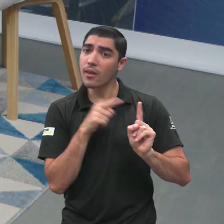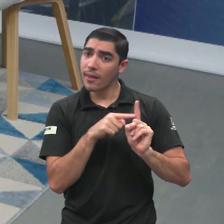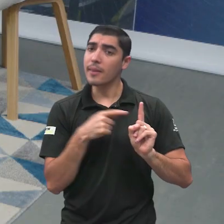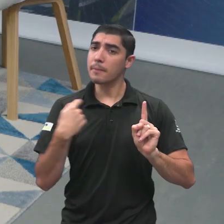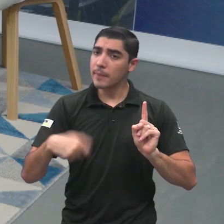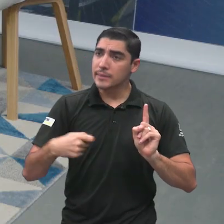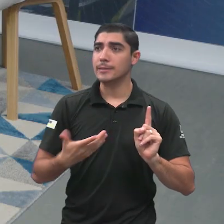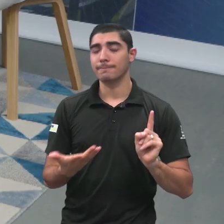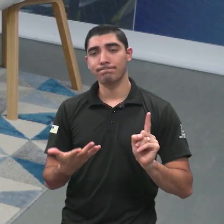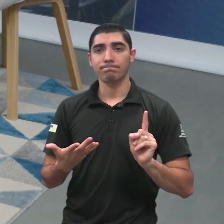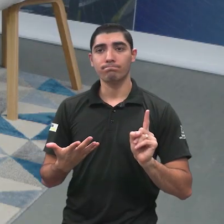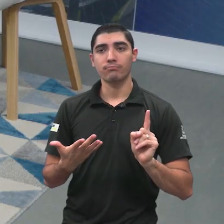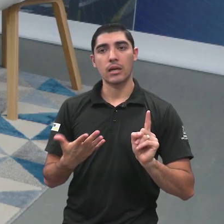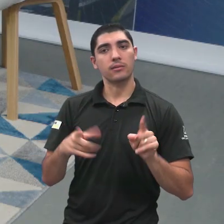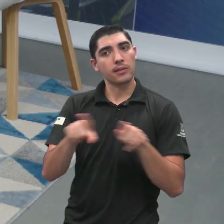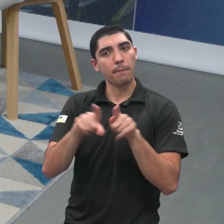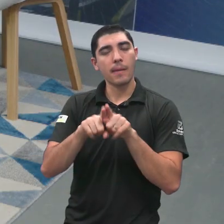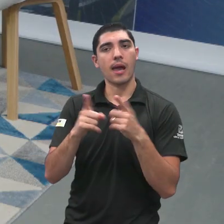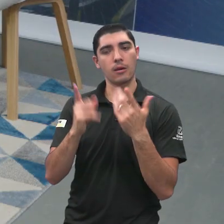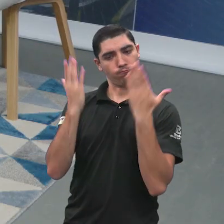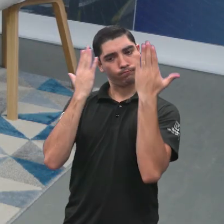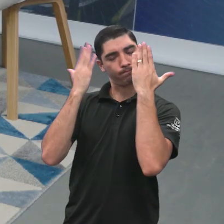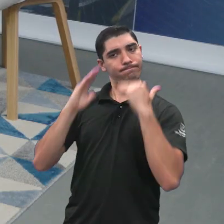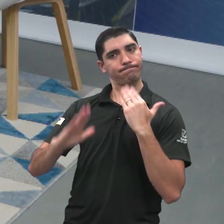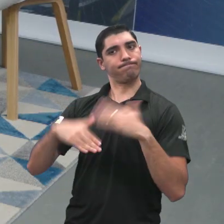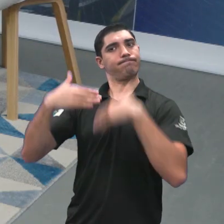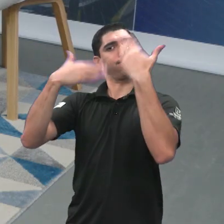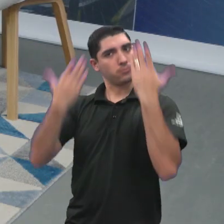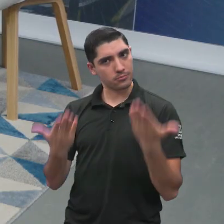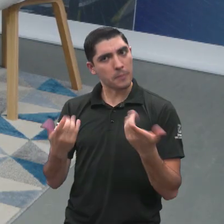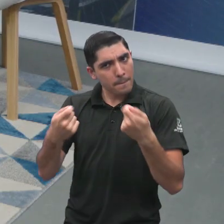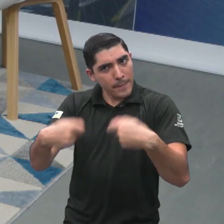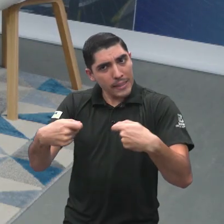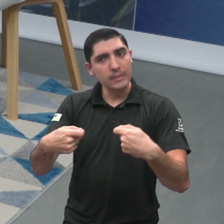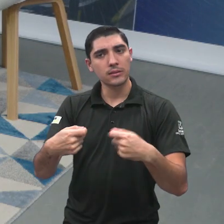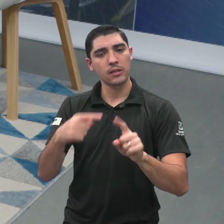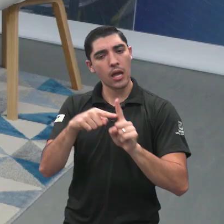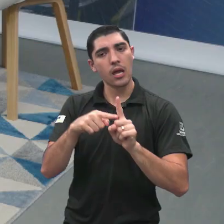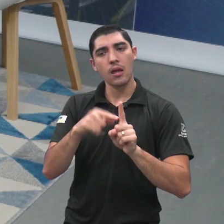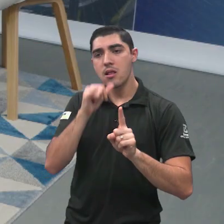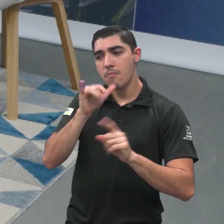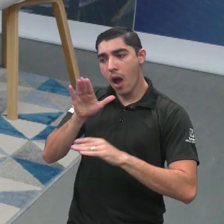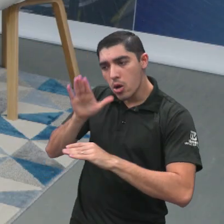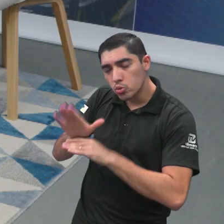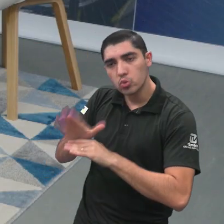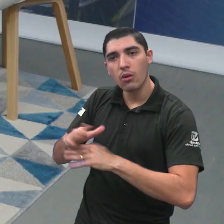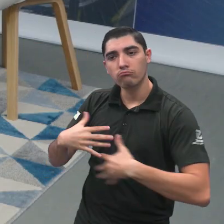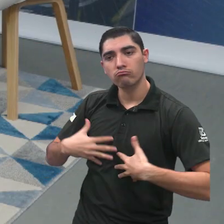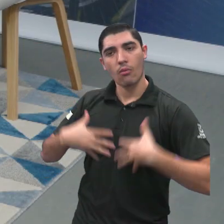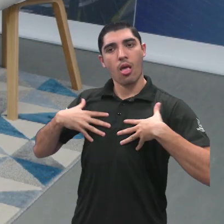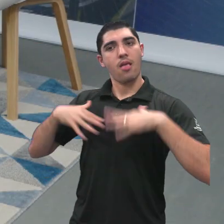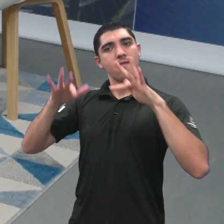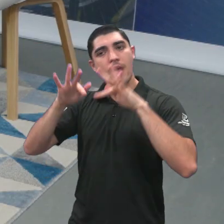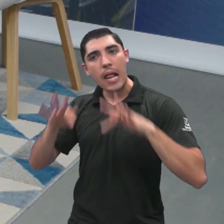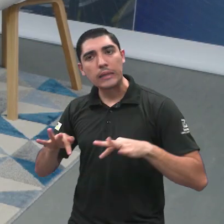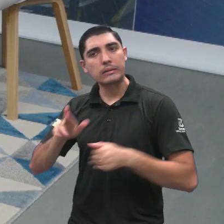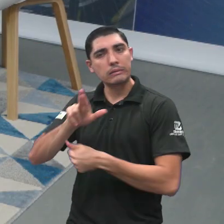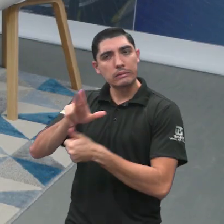avanços, né, mental, né, ajuda a ficar mais feliz, em vários aspectos psicológicos,